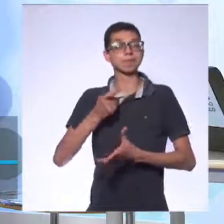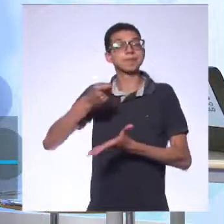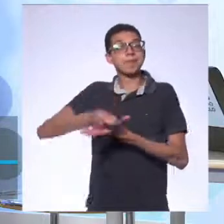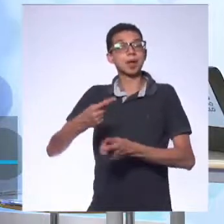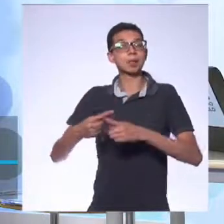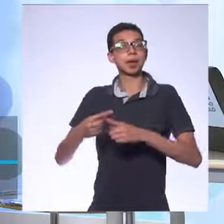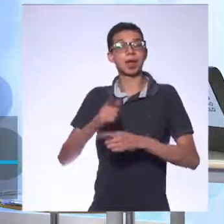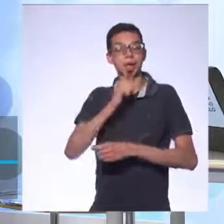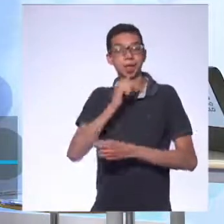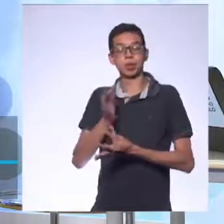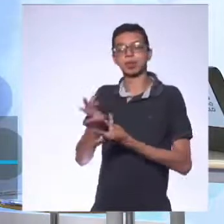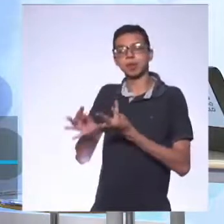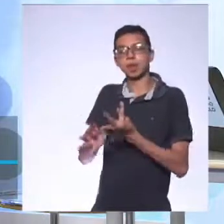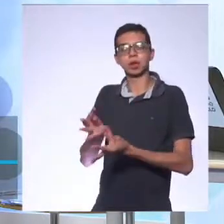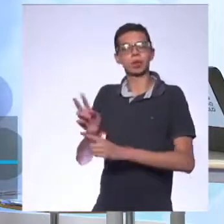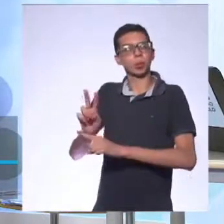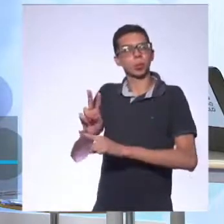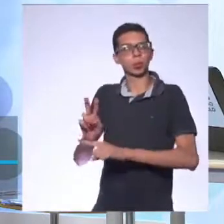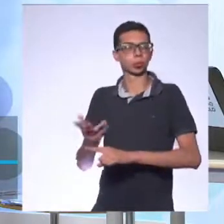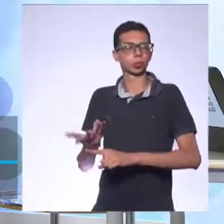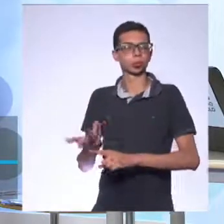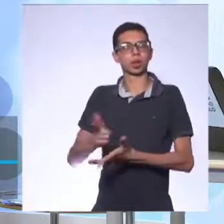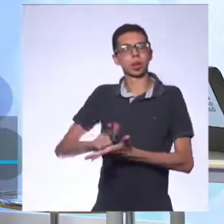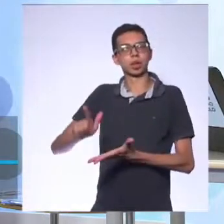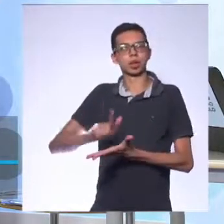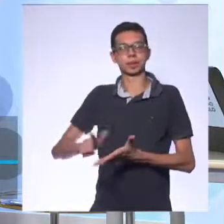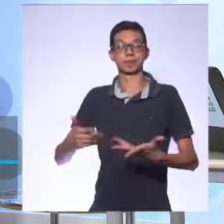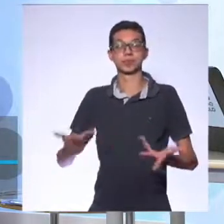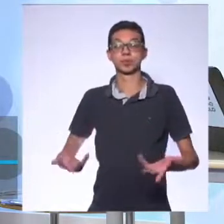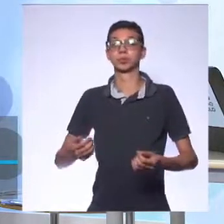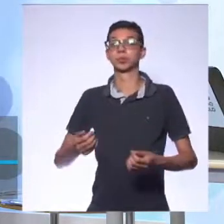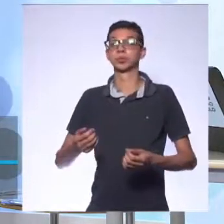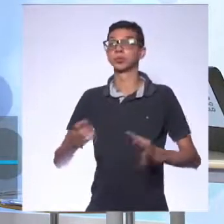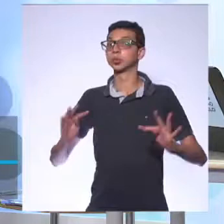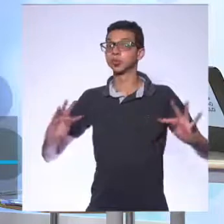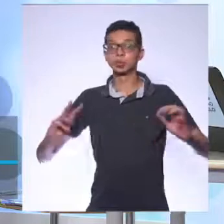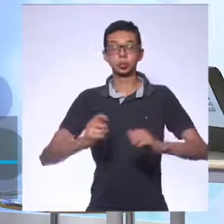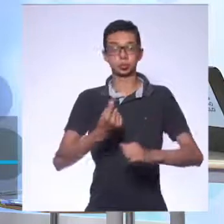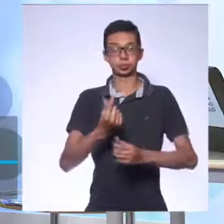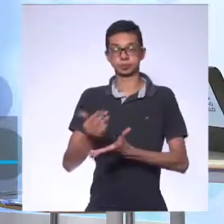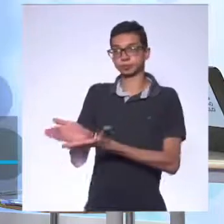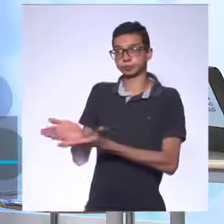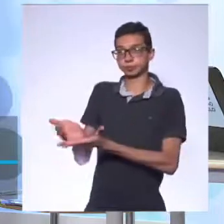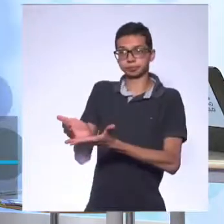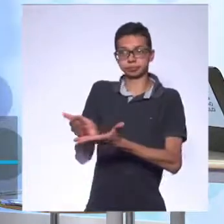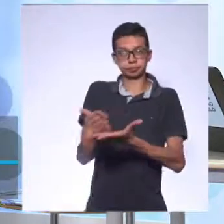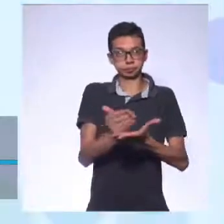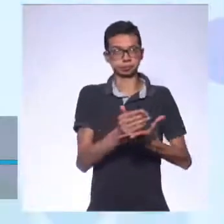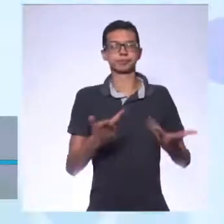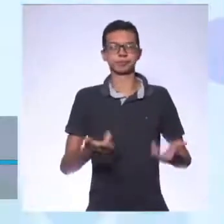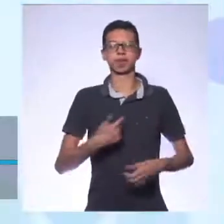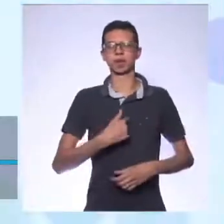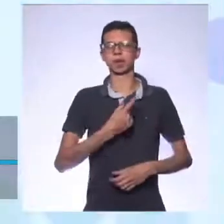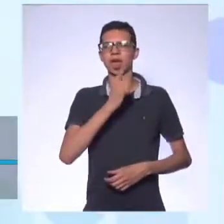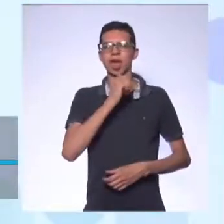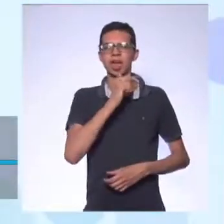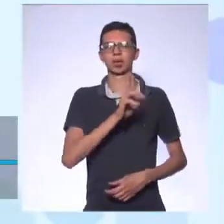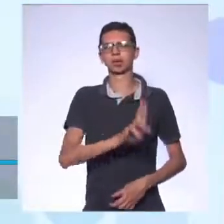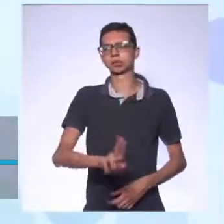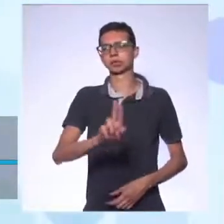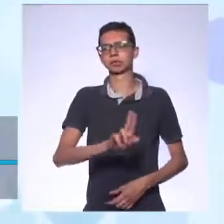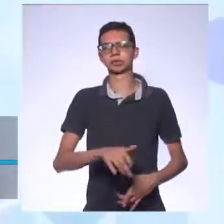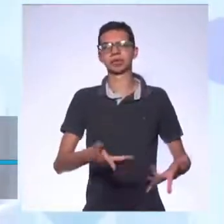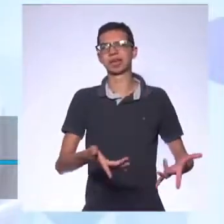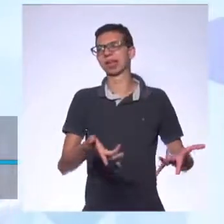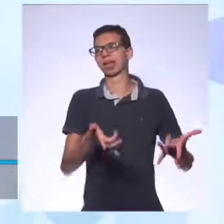uma vaquinha entre todo mundo. Então, quando eu desperdiço, eu estou aumentando a conta de todo mundo. E é isso que às